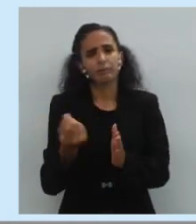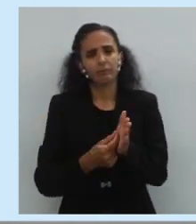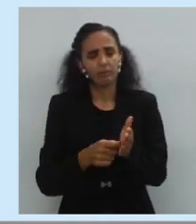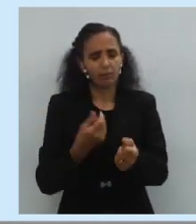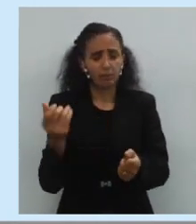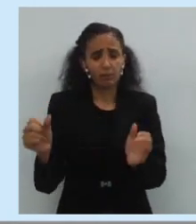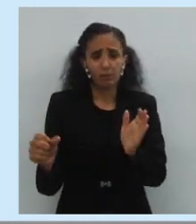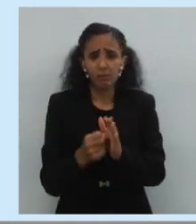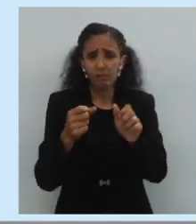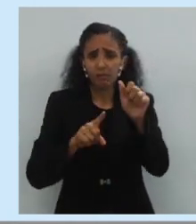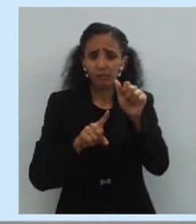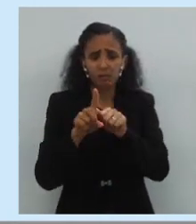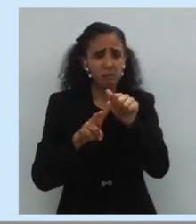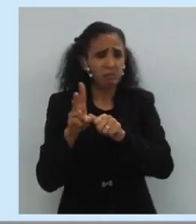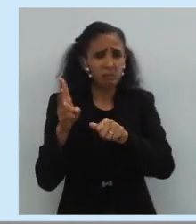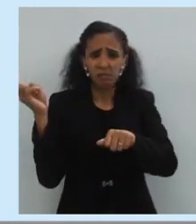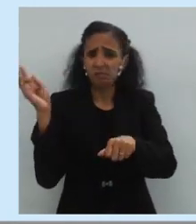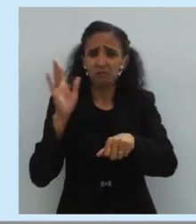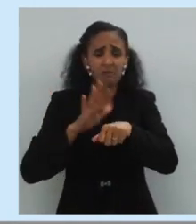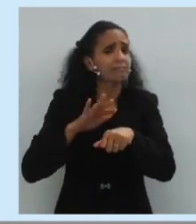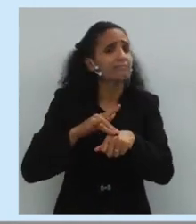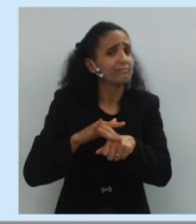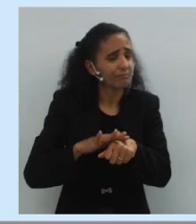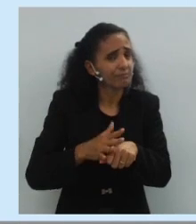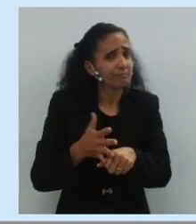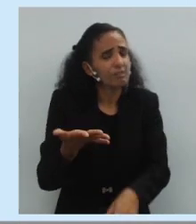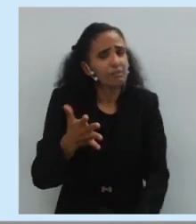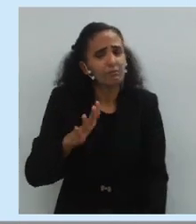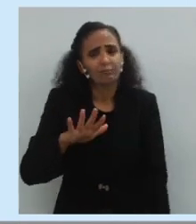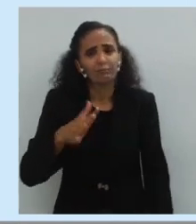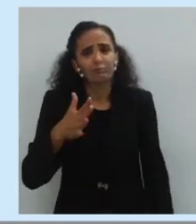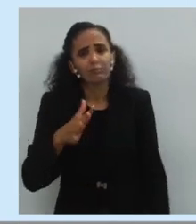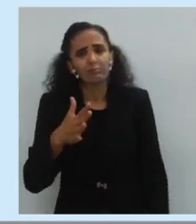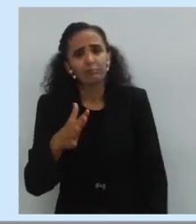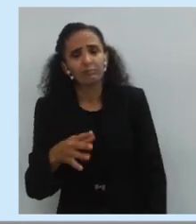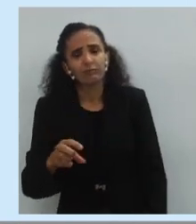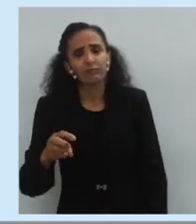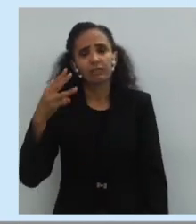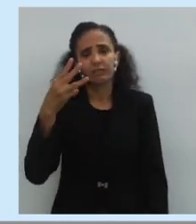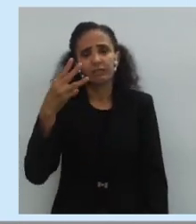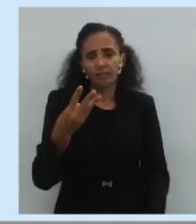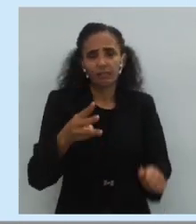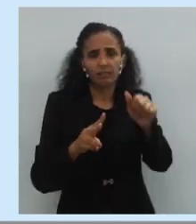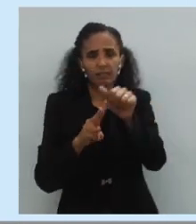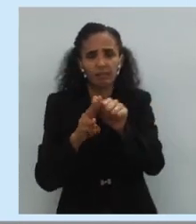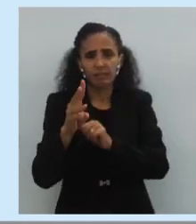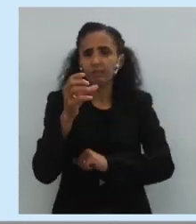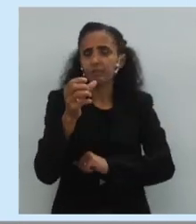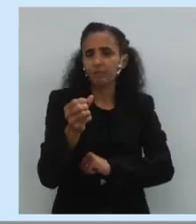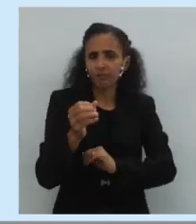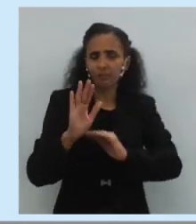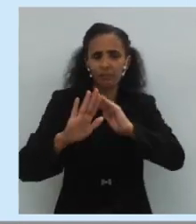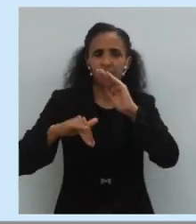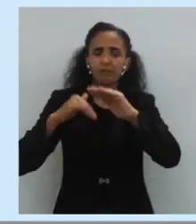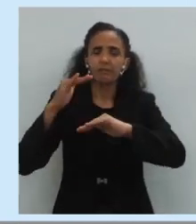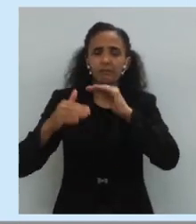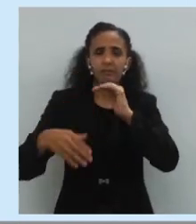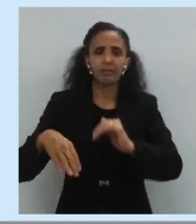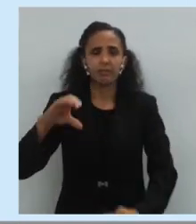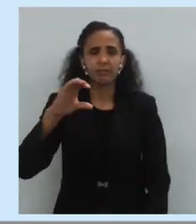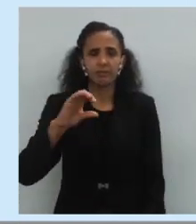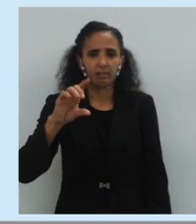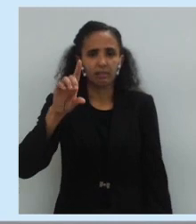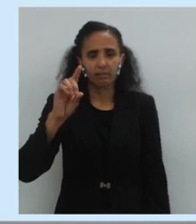os primeiros meses de infecções, que são passados cerca de 3 a 6 meses. E